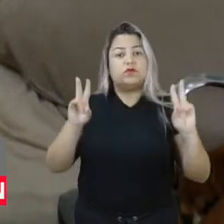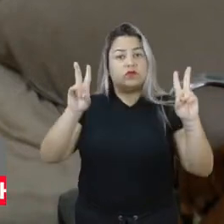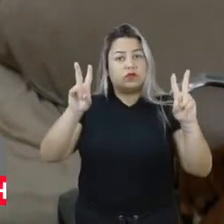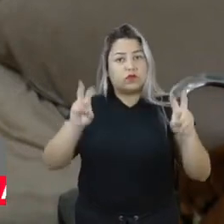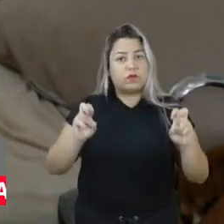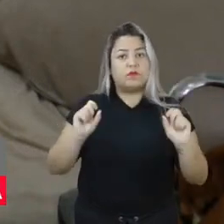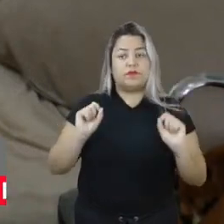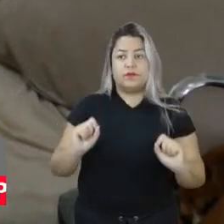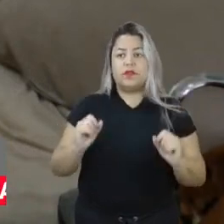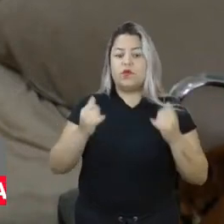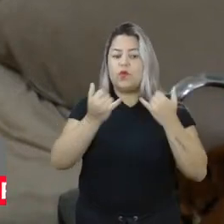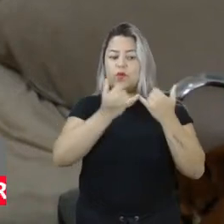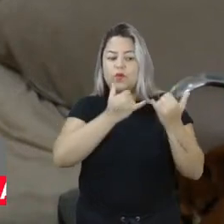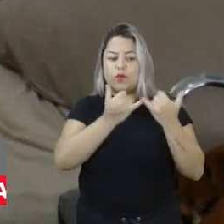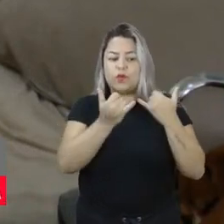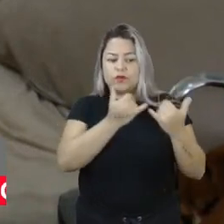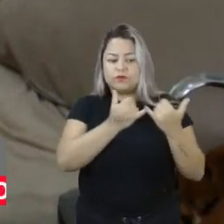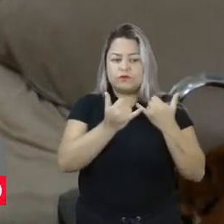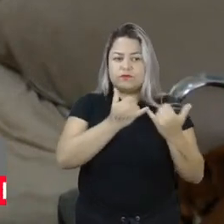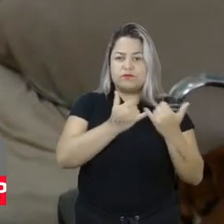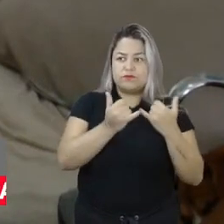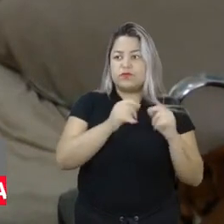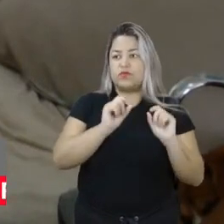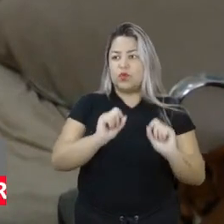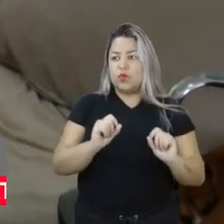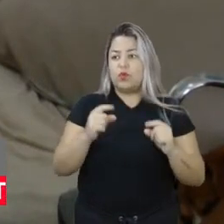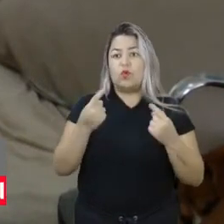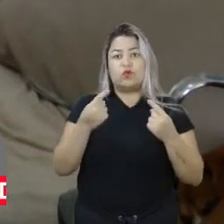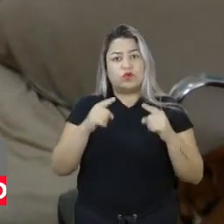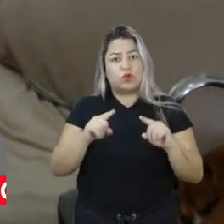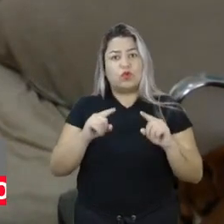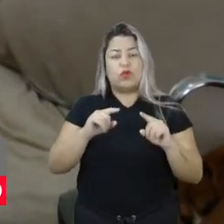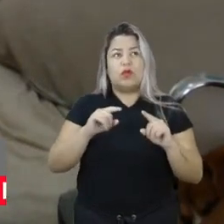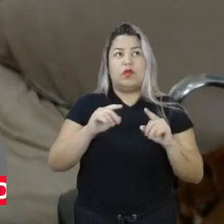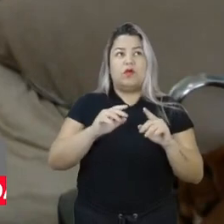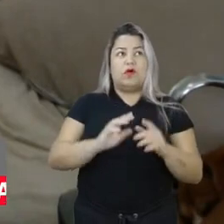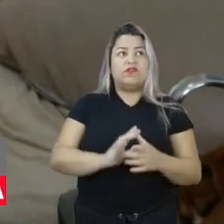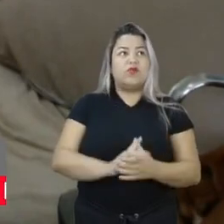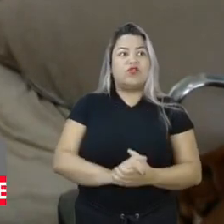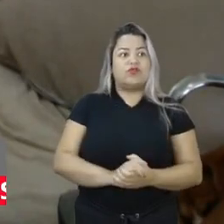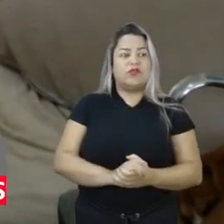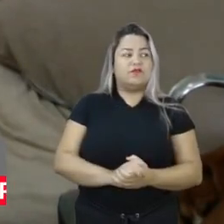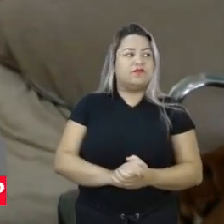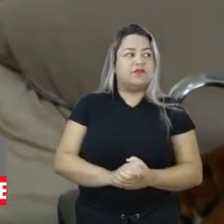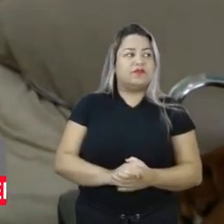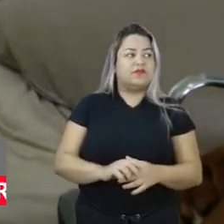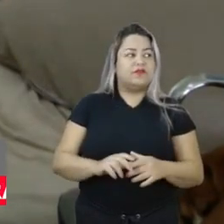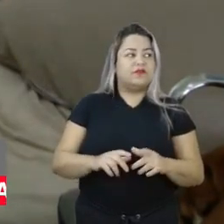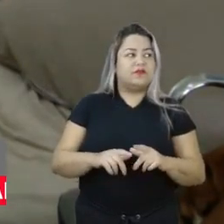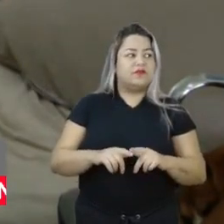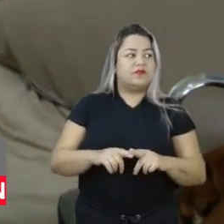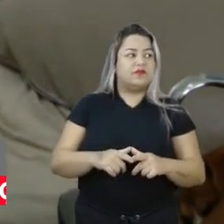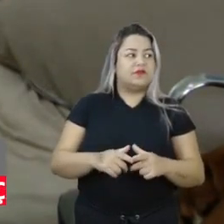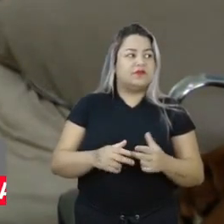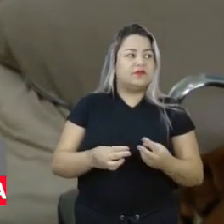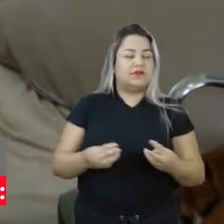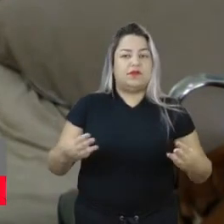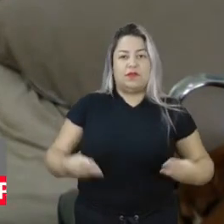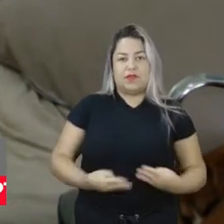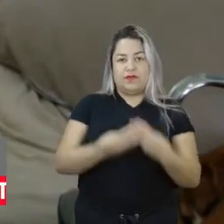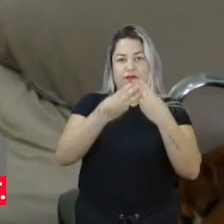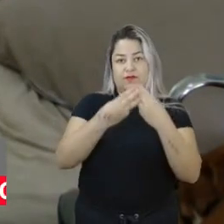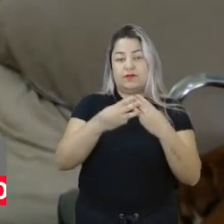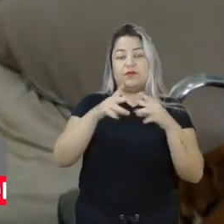isso. E ele comparou o massacre feito pelo nazismo contra os judeus na guerra. A coisa escalou quando o governo de Netanyahu